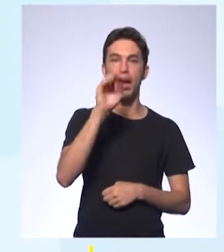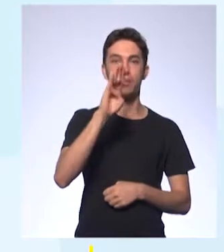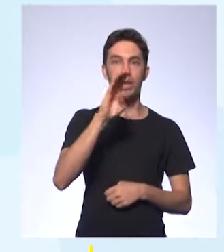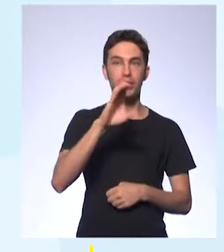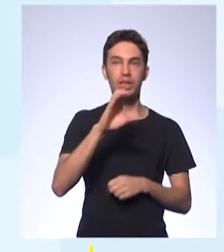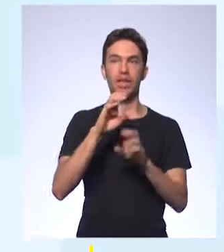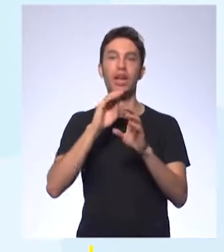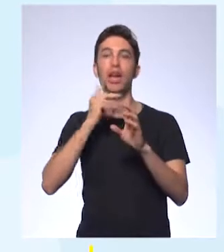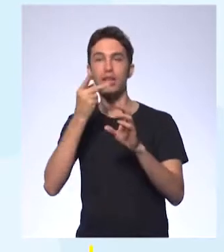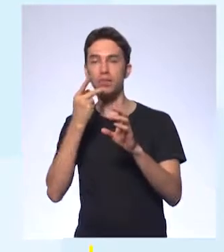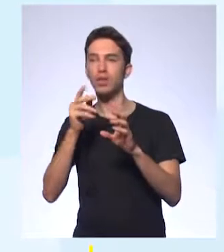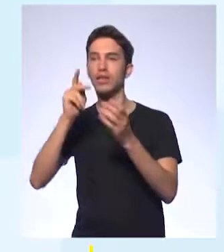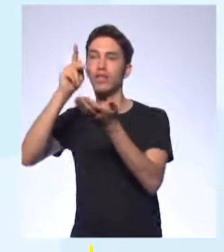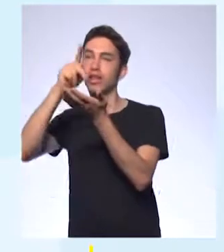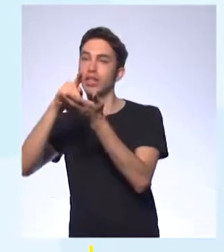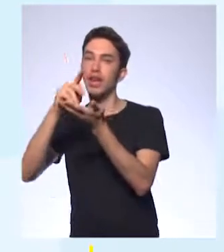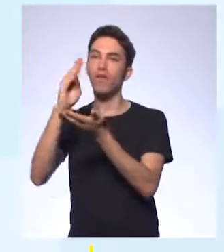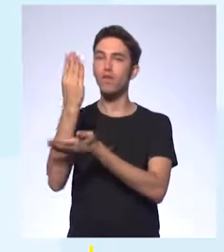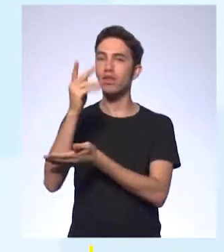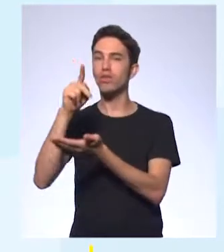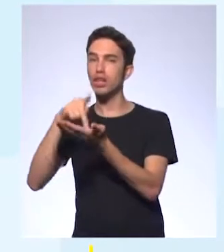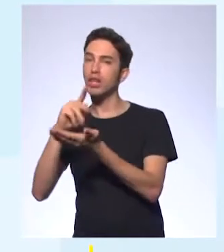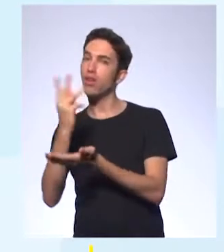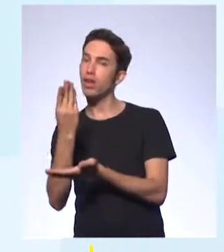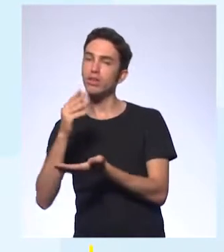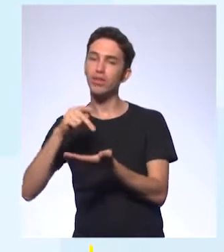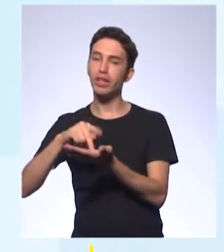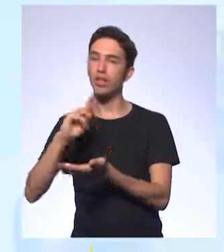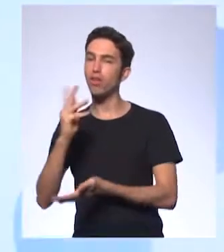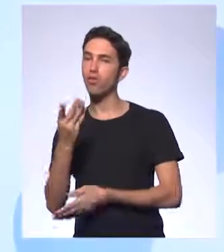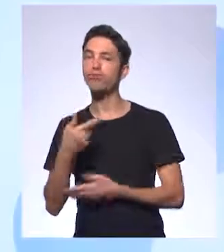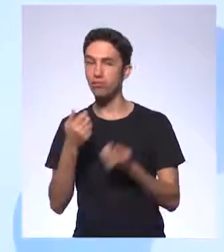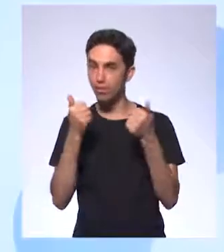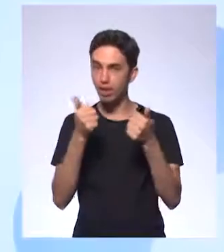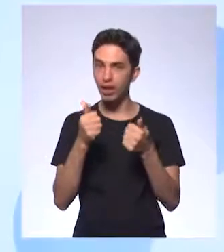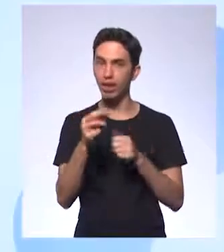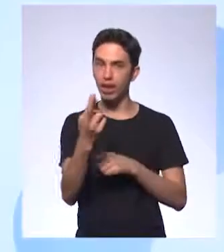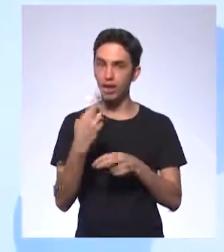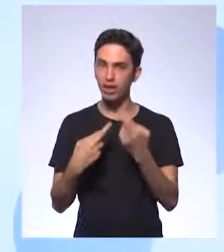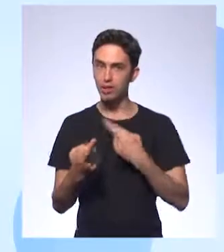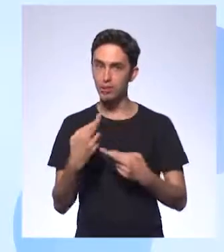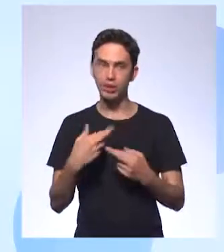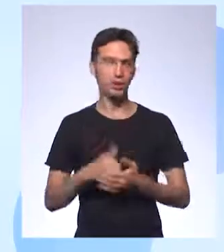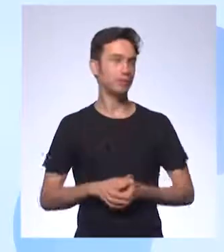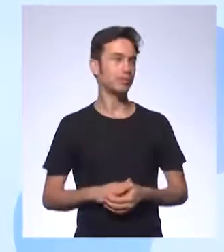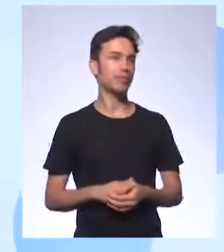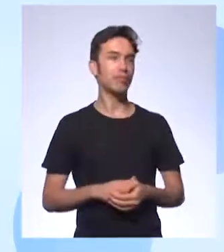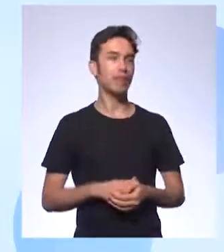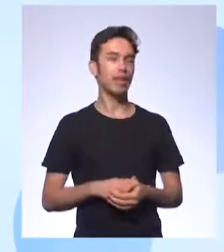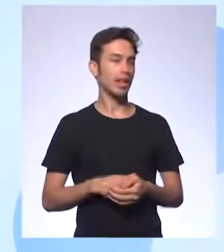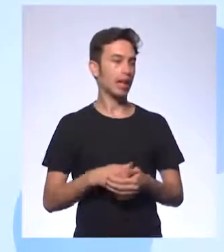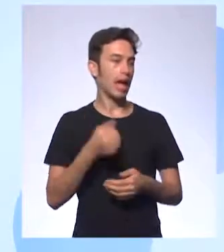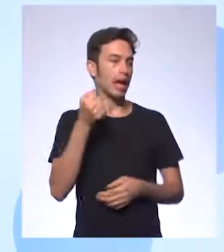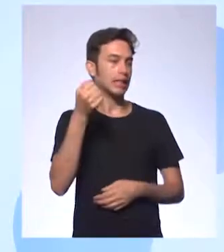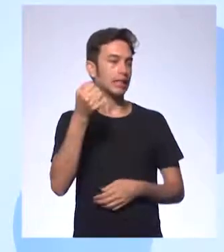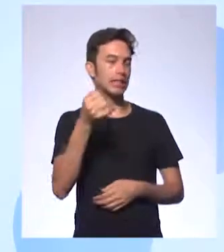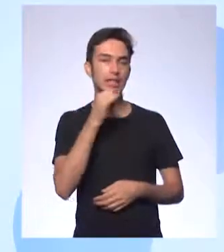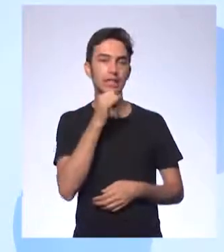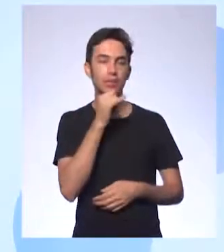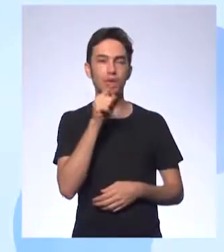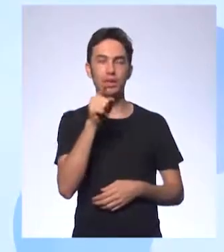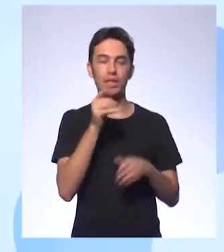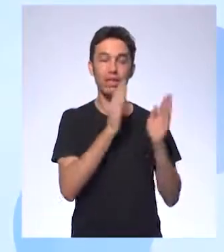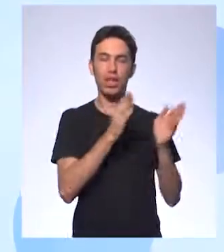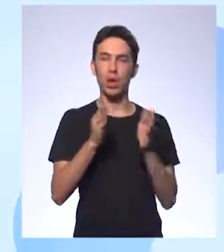tá? Para a gente localizar a resposta. Tem que responder as 3, mas se colocar solto, às vezes não consegue. Só se você conseguir colocar na